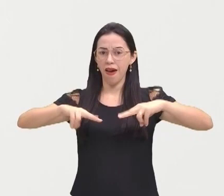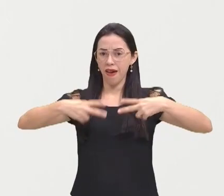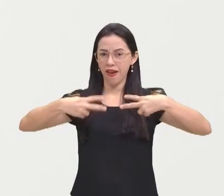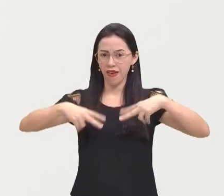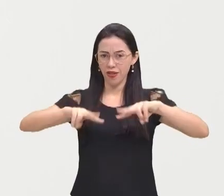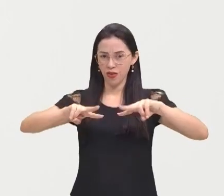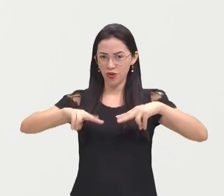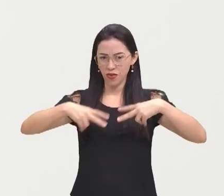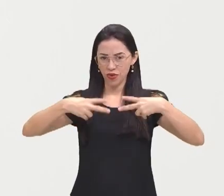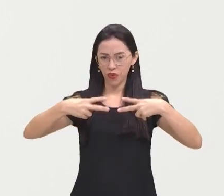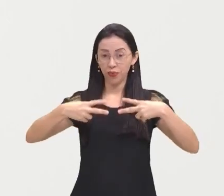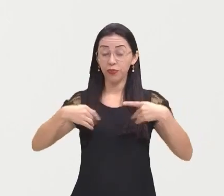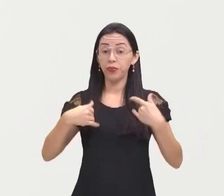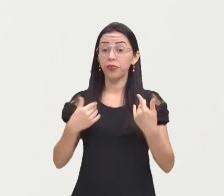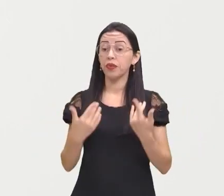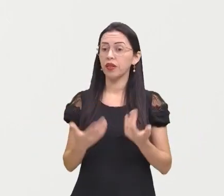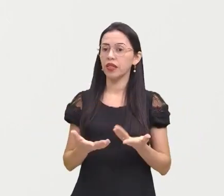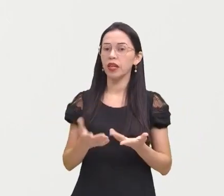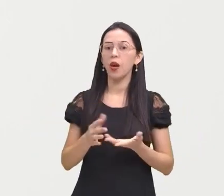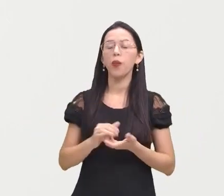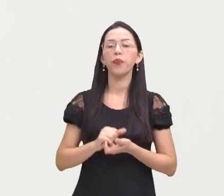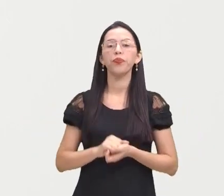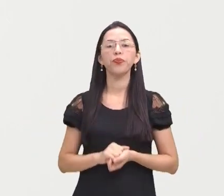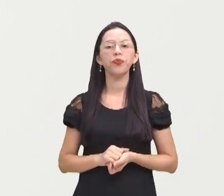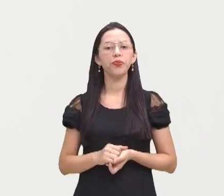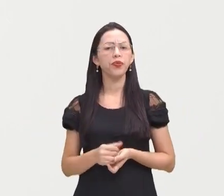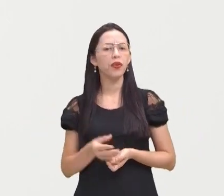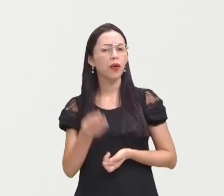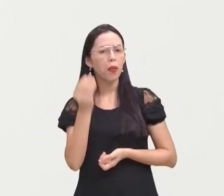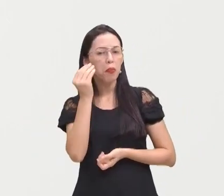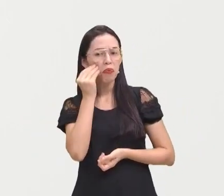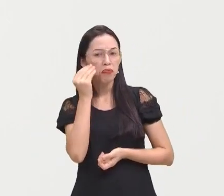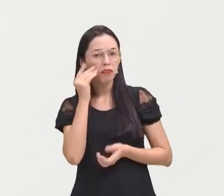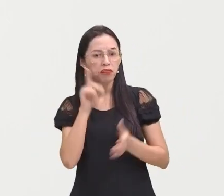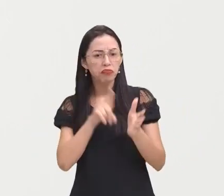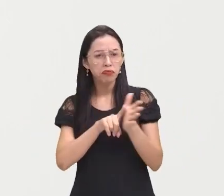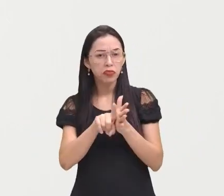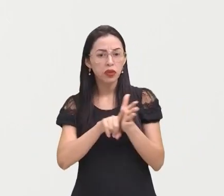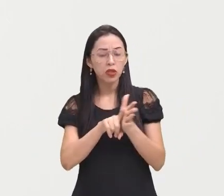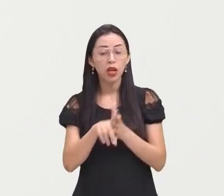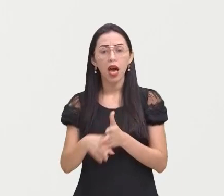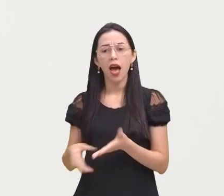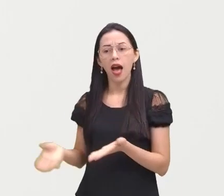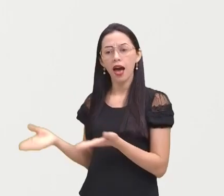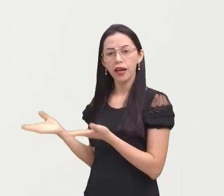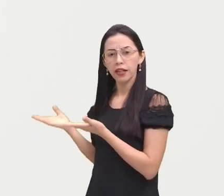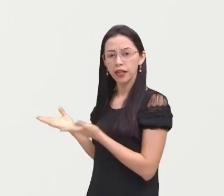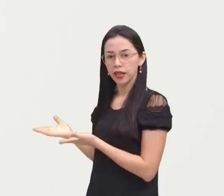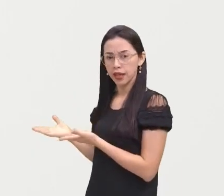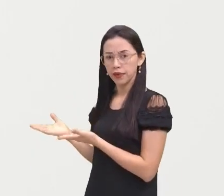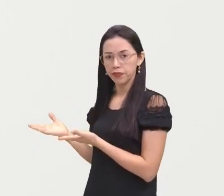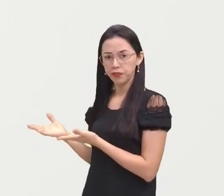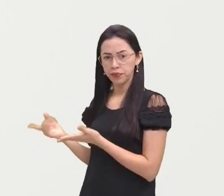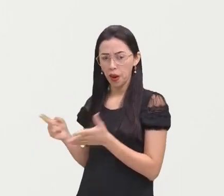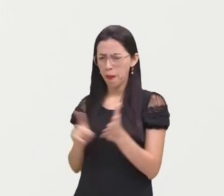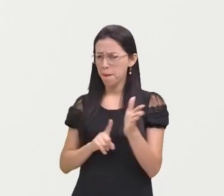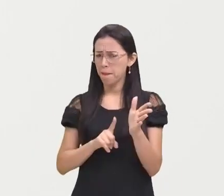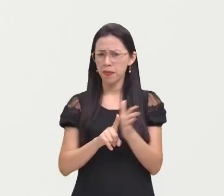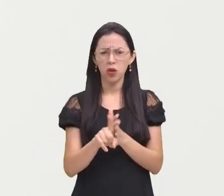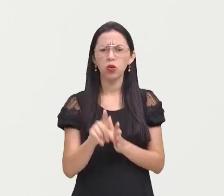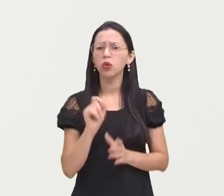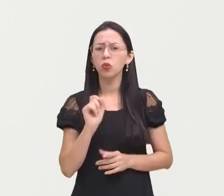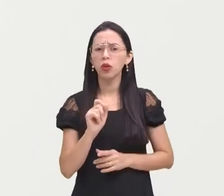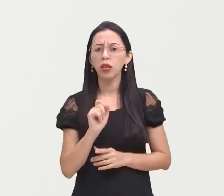não? Vamos investigar aqui mais um pouquinho. Olha só, crianças, o que o desafio ele quer? O